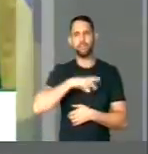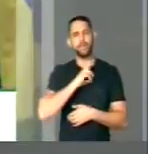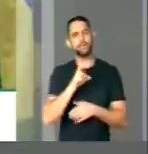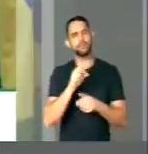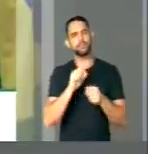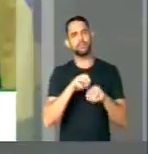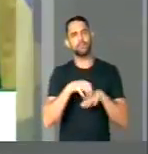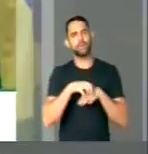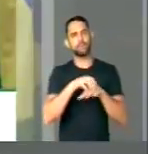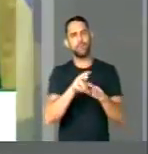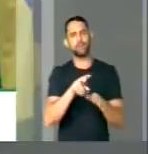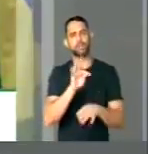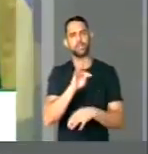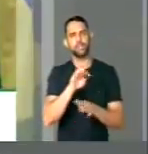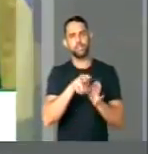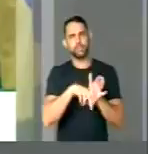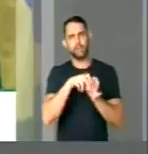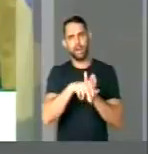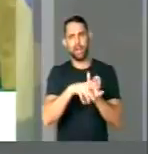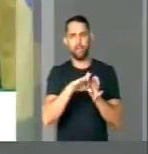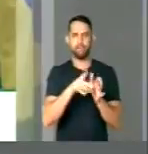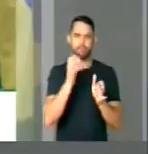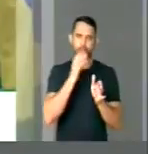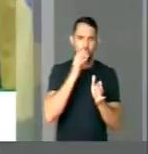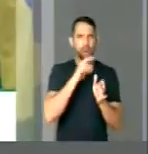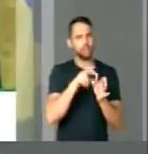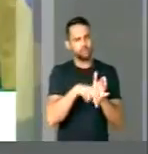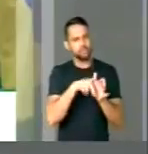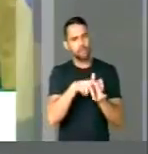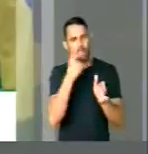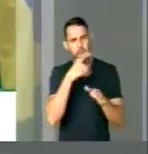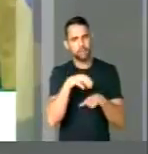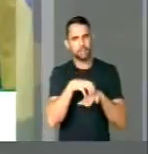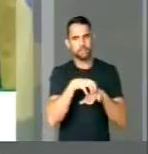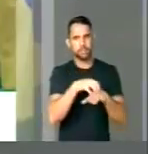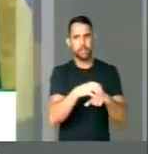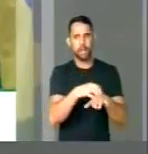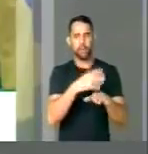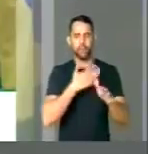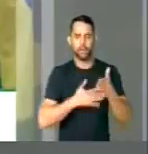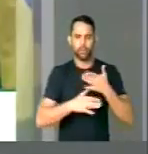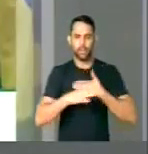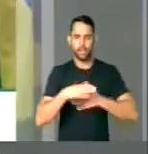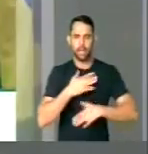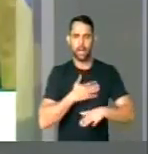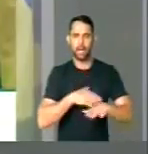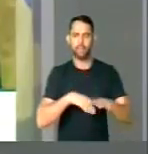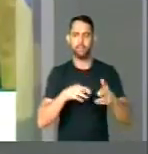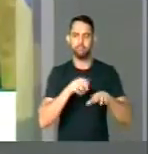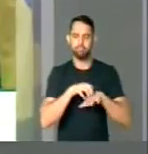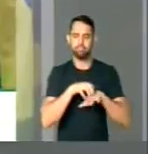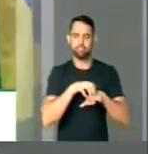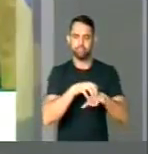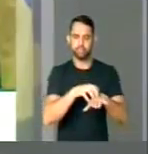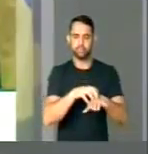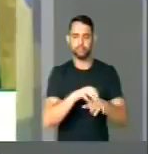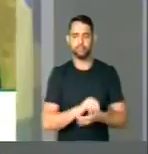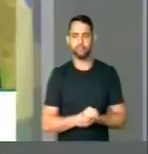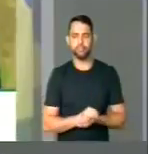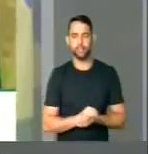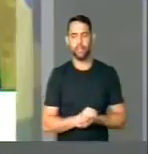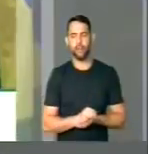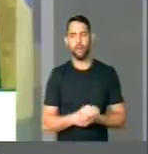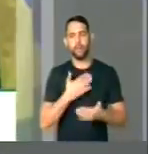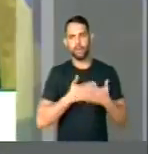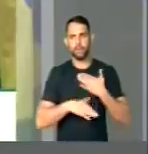transporte de trem de média velocidade capaz de transportar com com tranquilidade e com